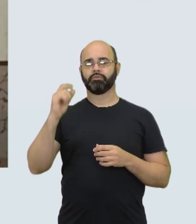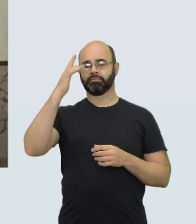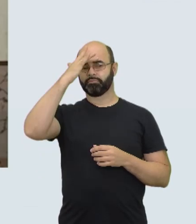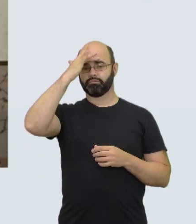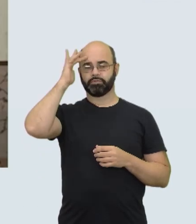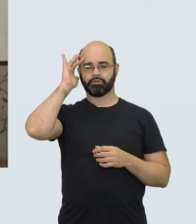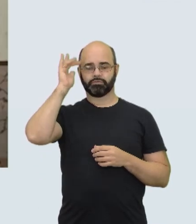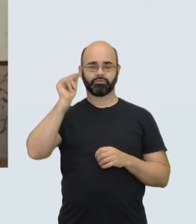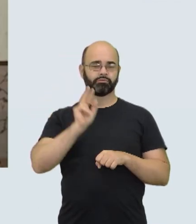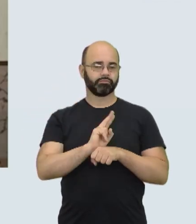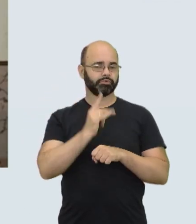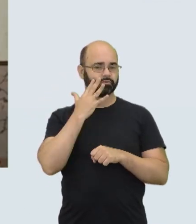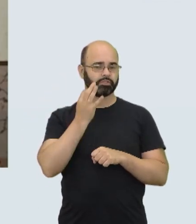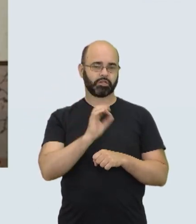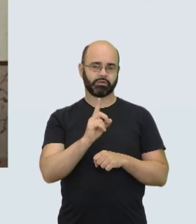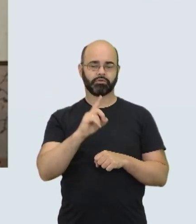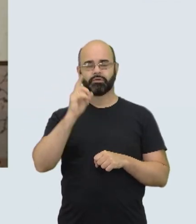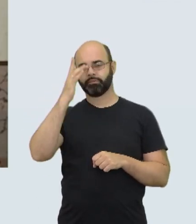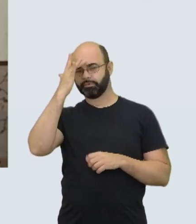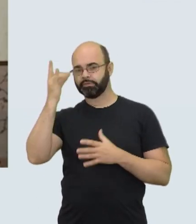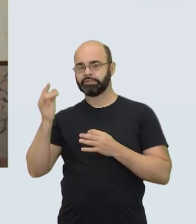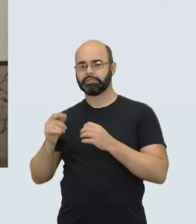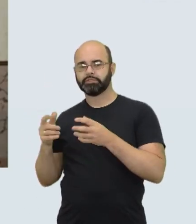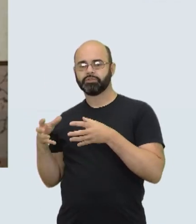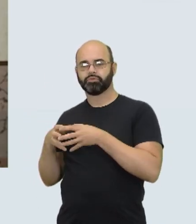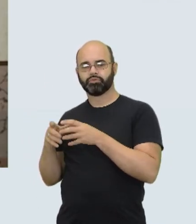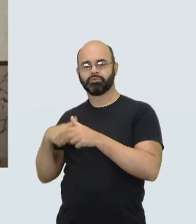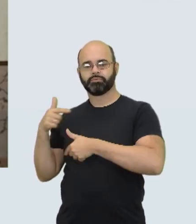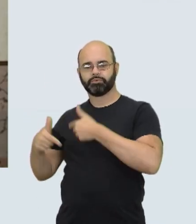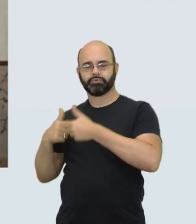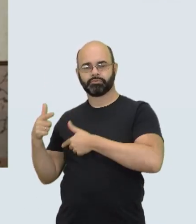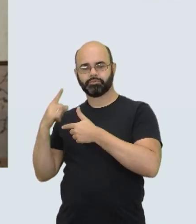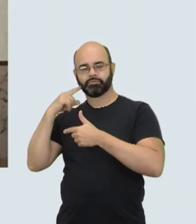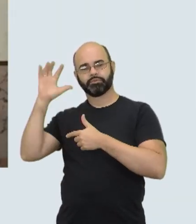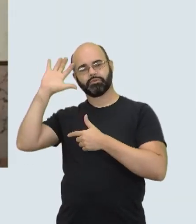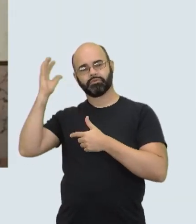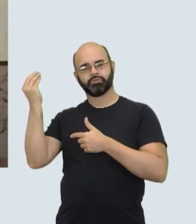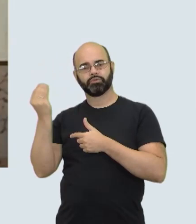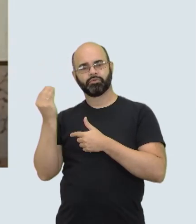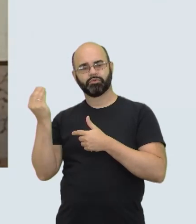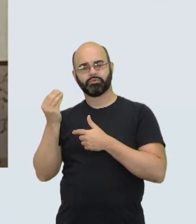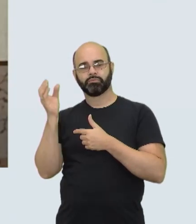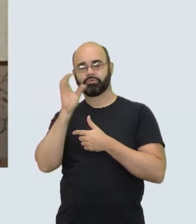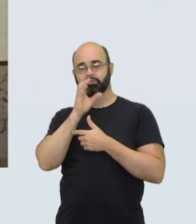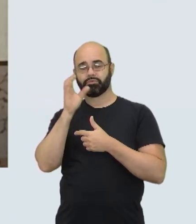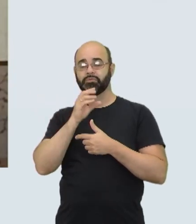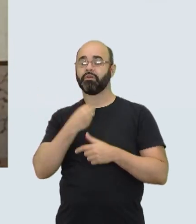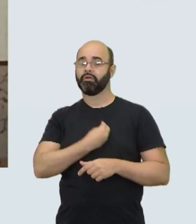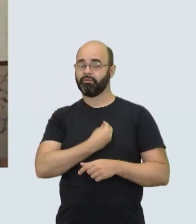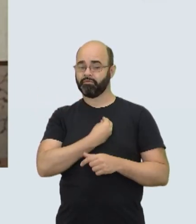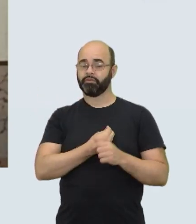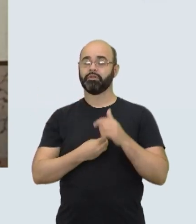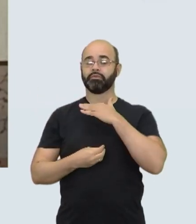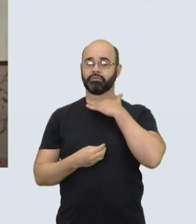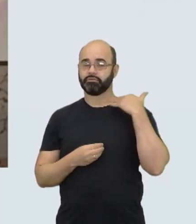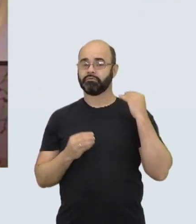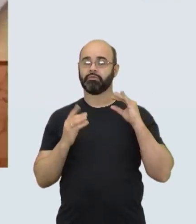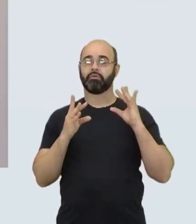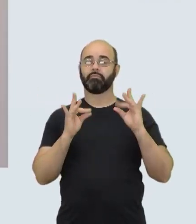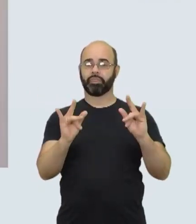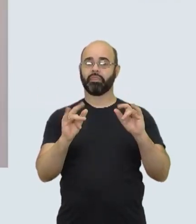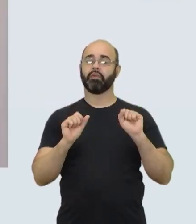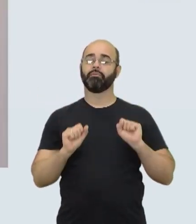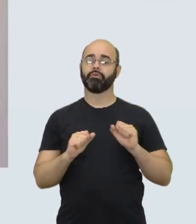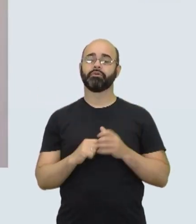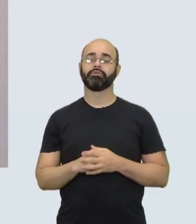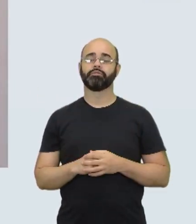recursos preciosos estão sendo utilizados. Sem desenvolvimento de soluções para a recuperação do solo, a vida pode acabar. E o que